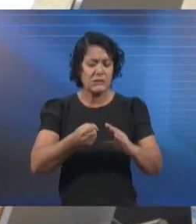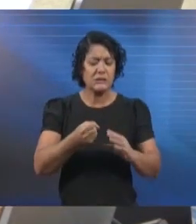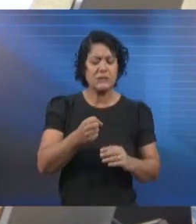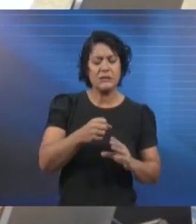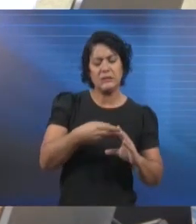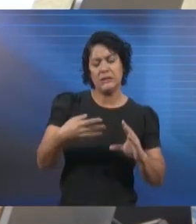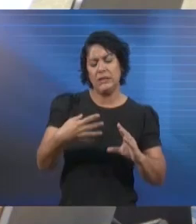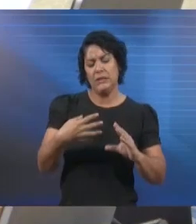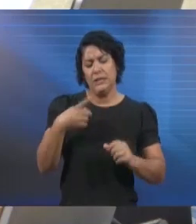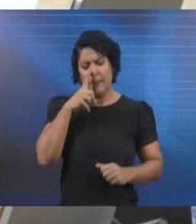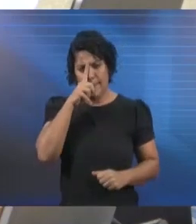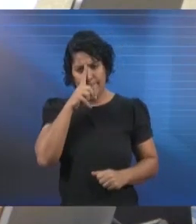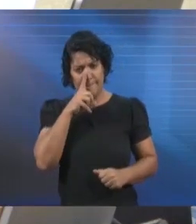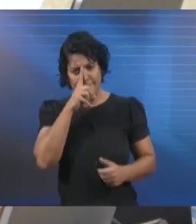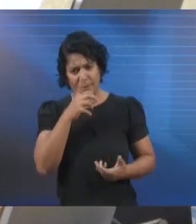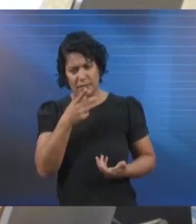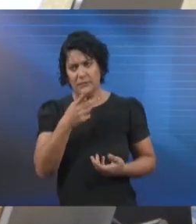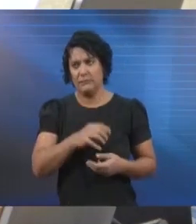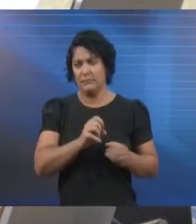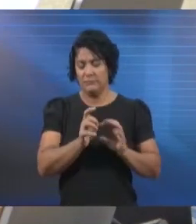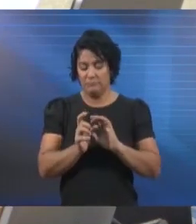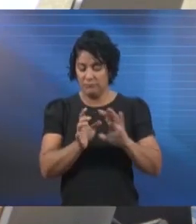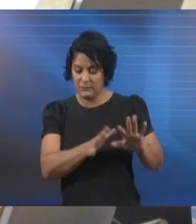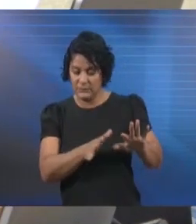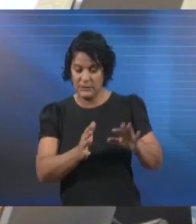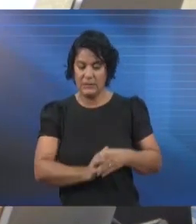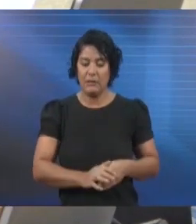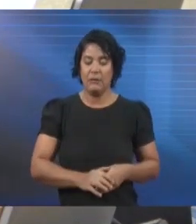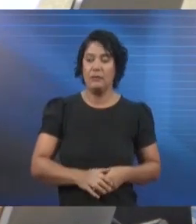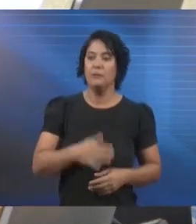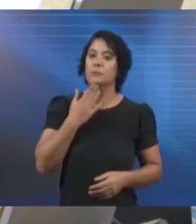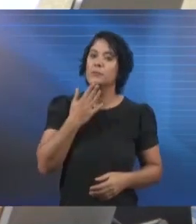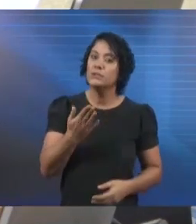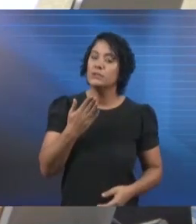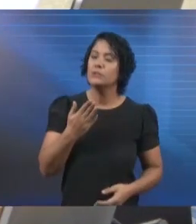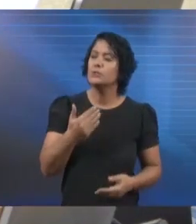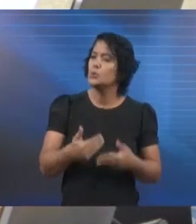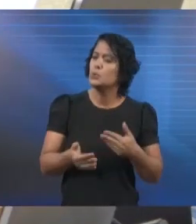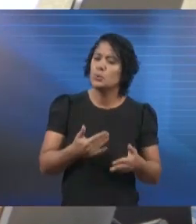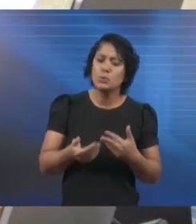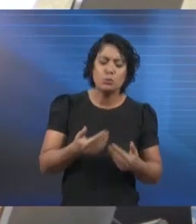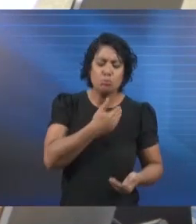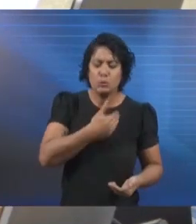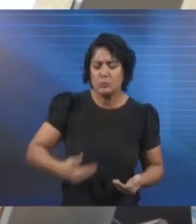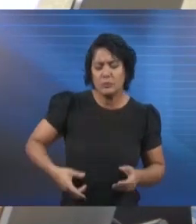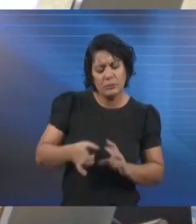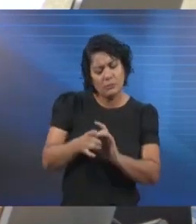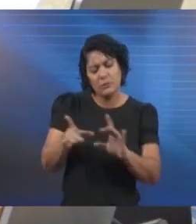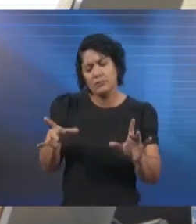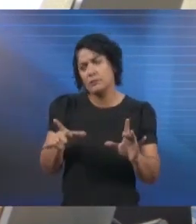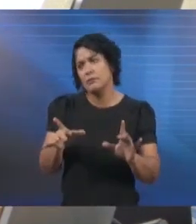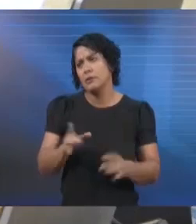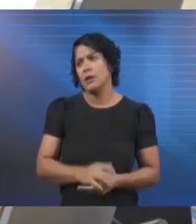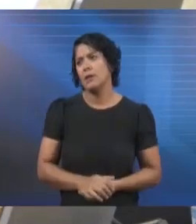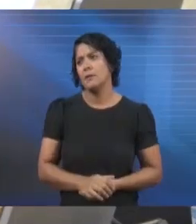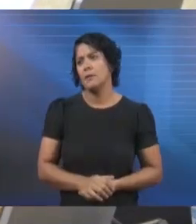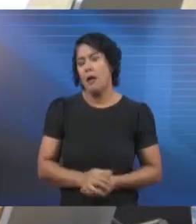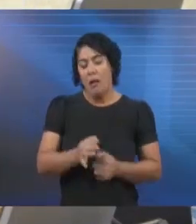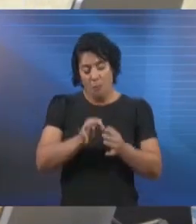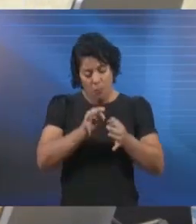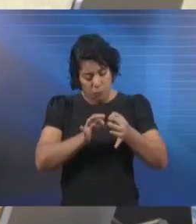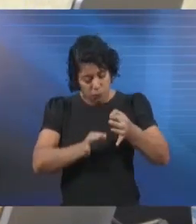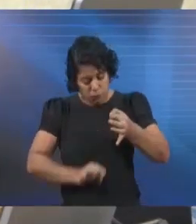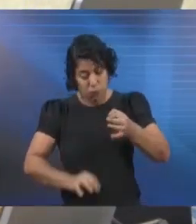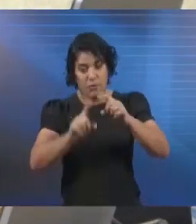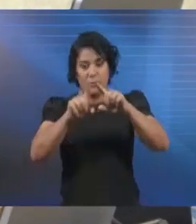no nível de risco dispensa a solicitação de qualquer ato público e liberação e o projeto é longo né